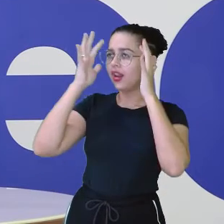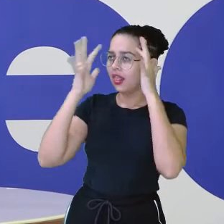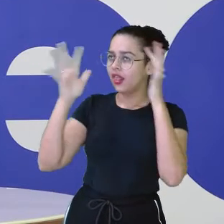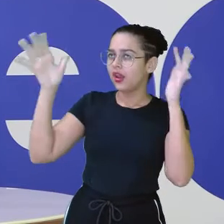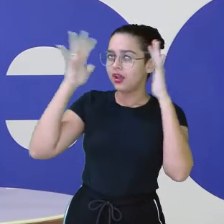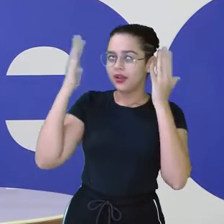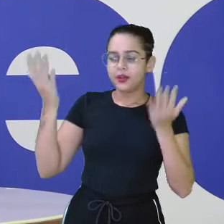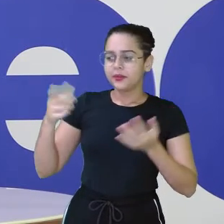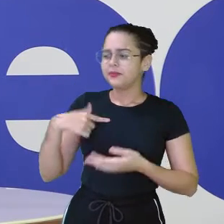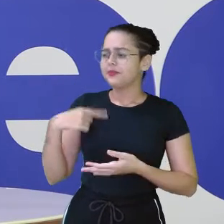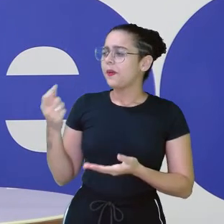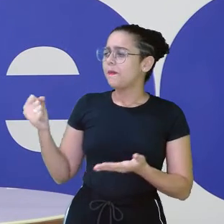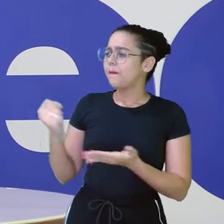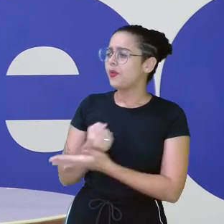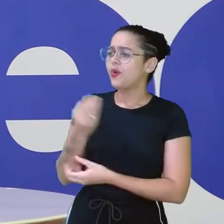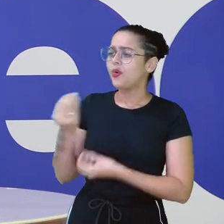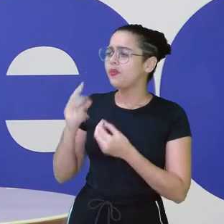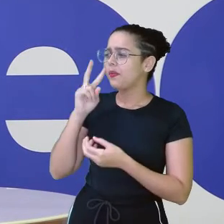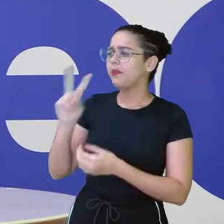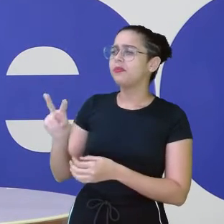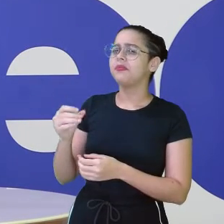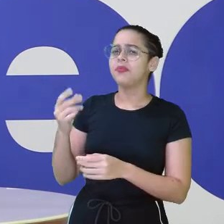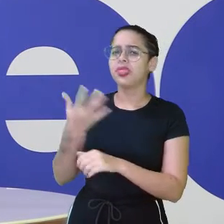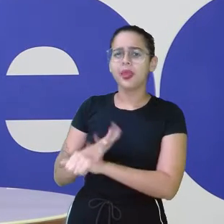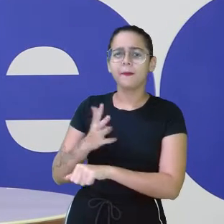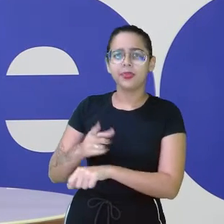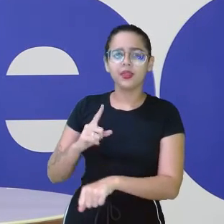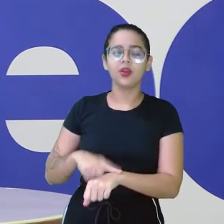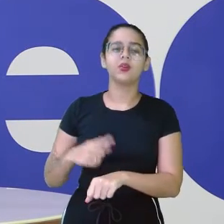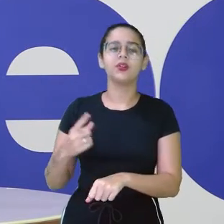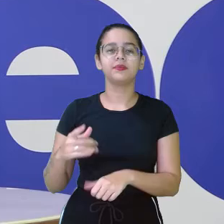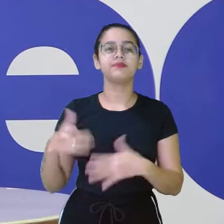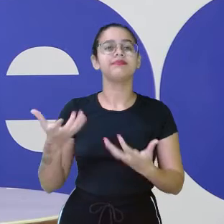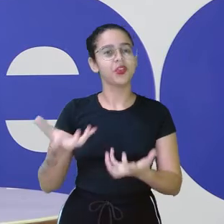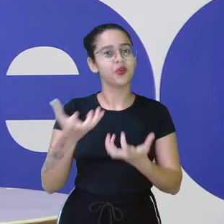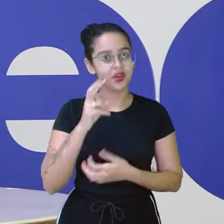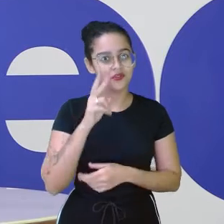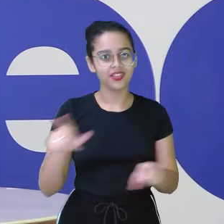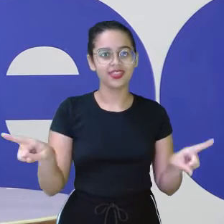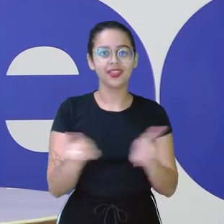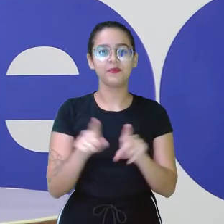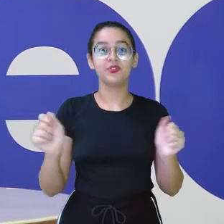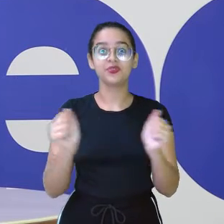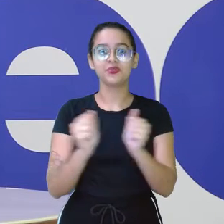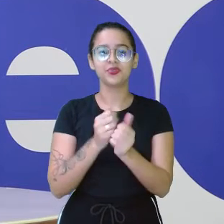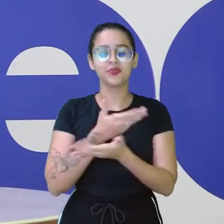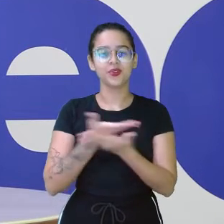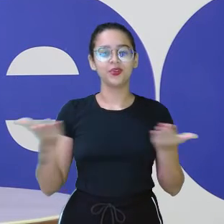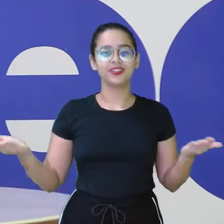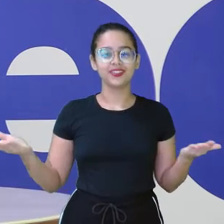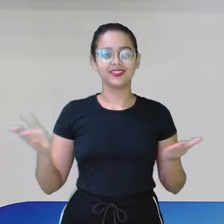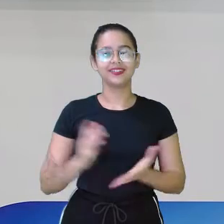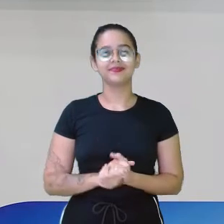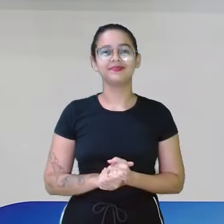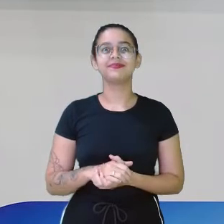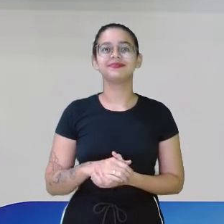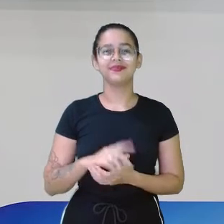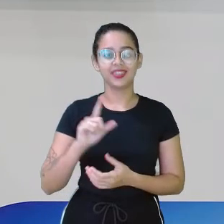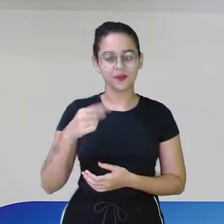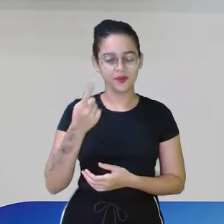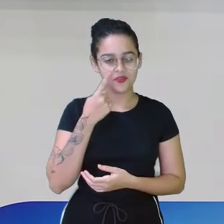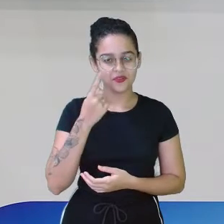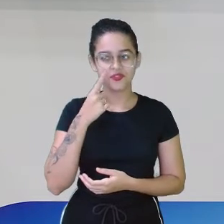dizendo assim, poxa, mas como é que eu posso ver isso na prática? Exatamente. E aí eu quero ver também aqui junto com vocês. A gente vai ver